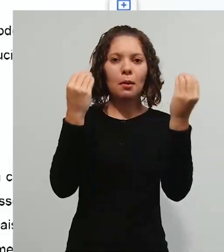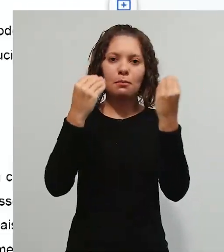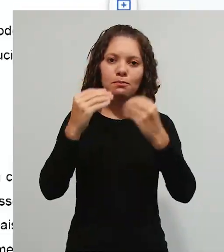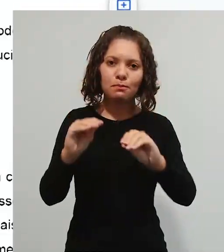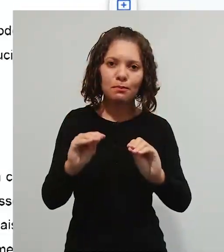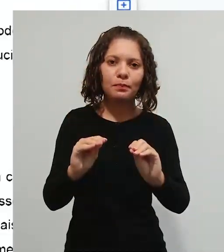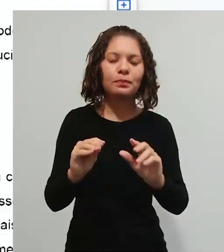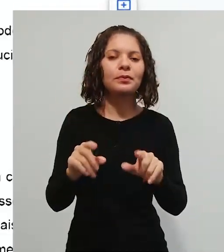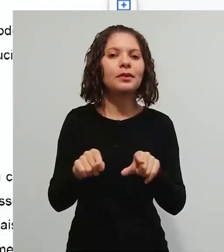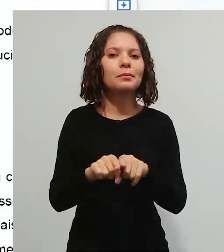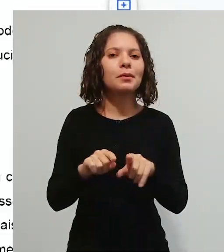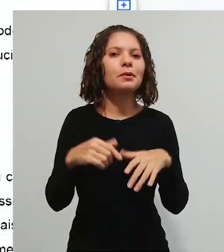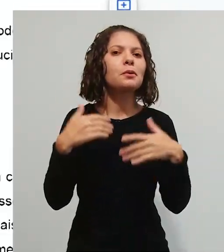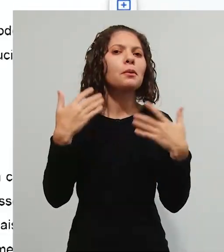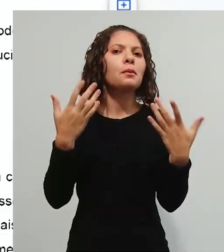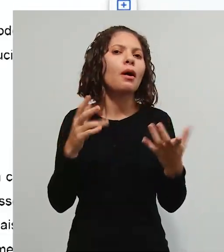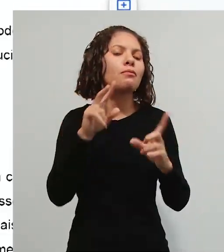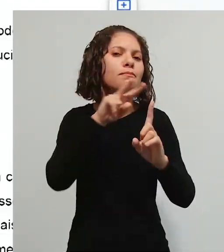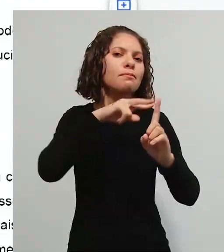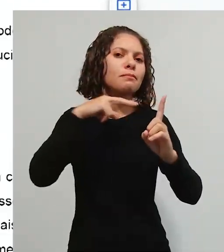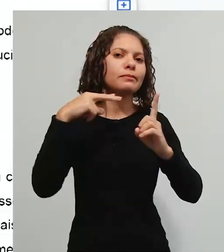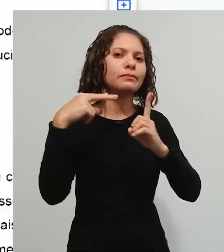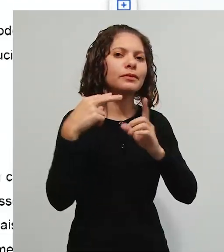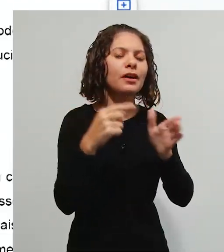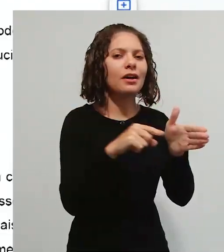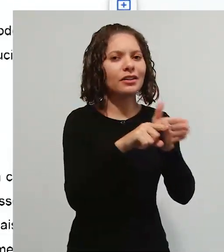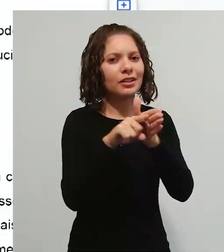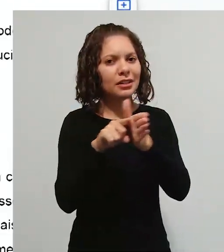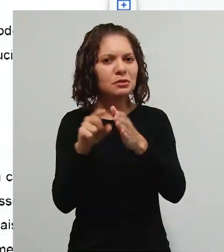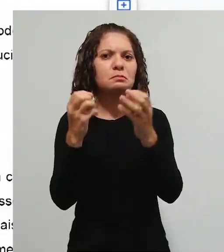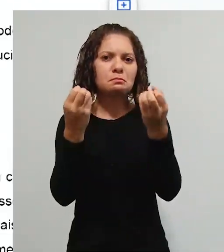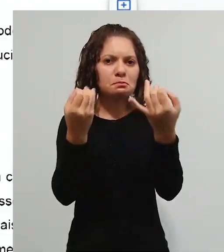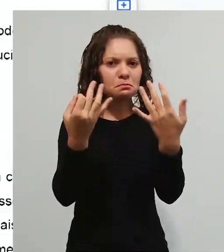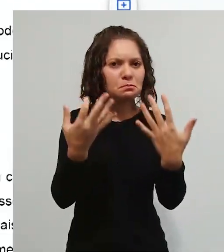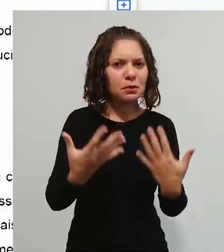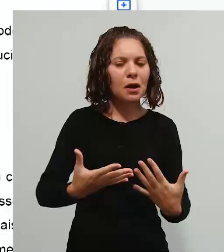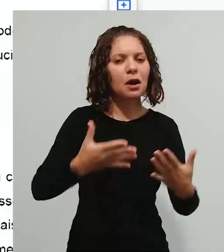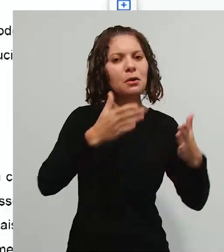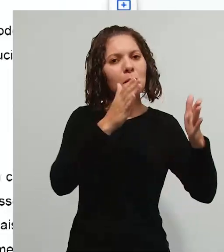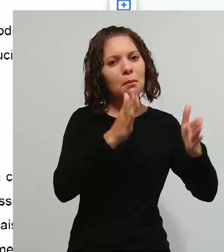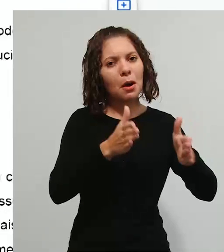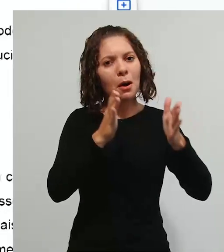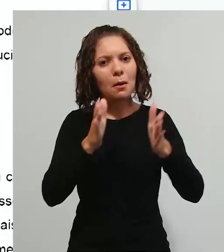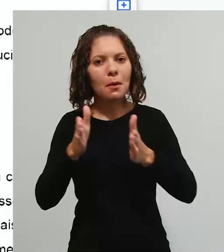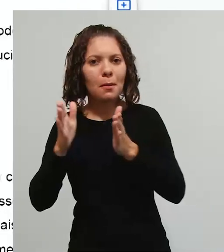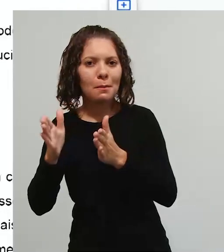da investigação, então qual que é o percurso metodológico, qual que é a nossa inspiração,